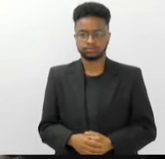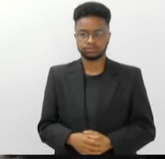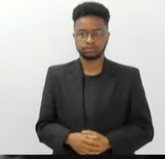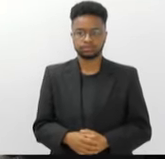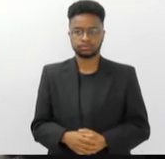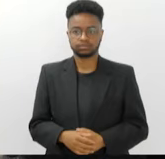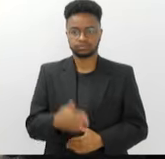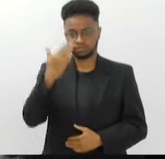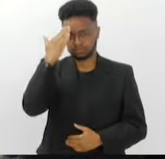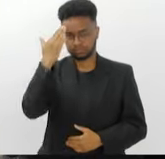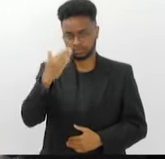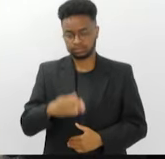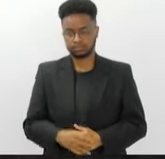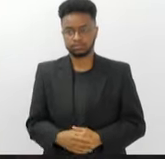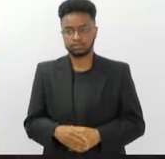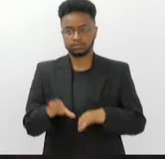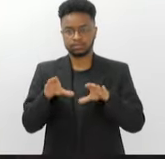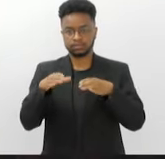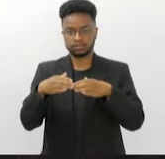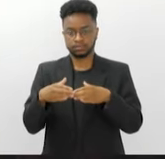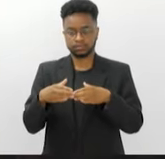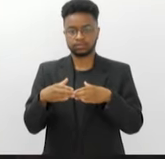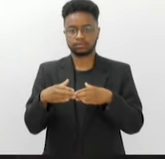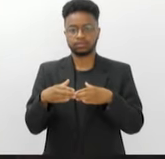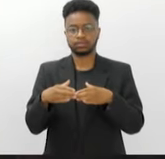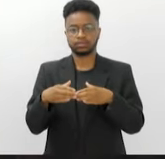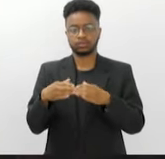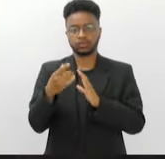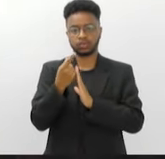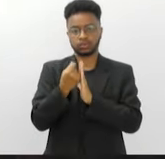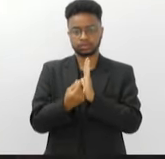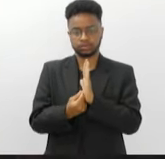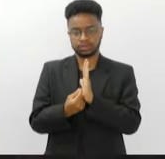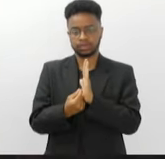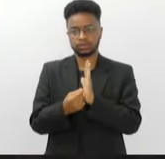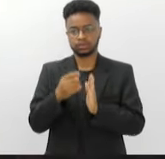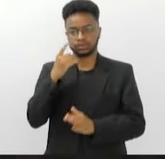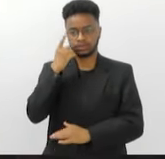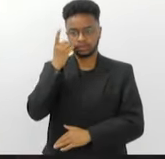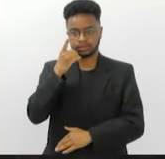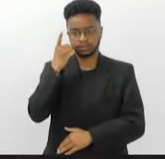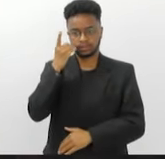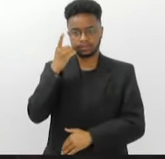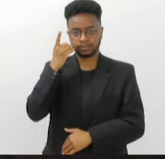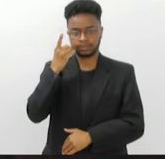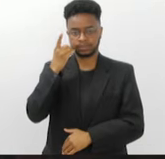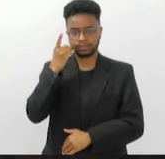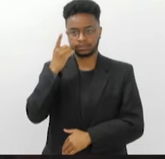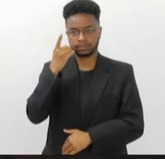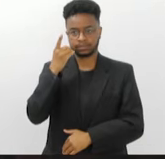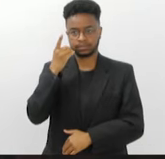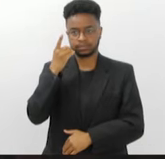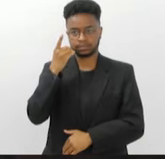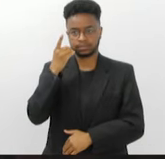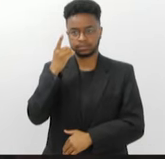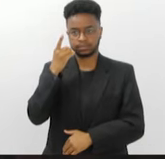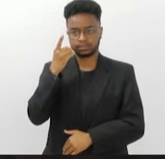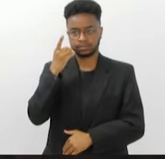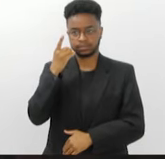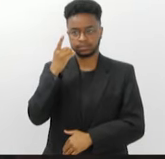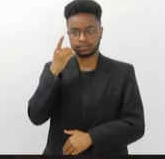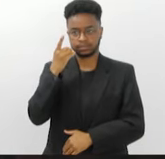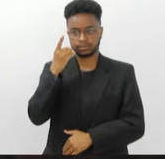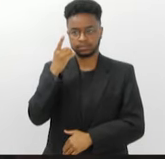Muito obrigado, Índia. Pela Comissão de Orçamento, deputado... Zé Corrêa não está